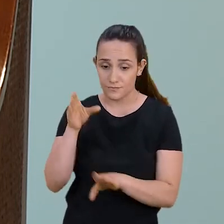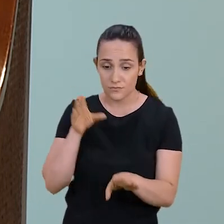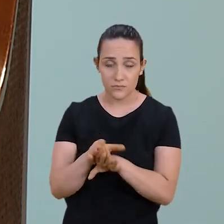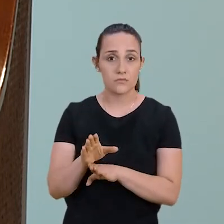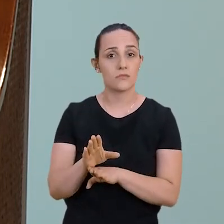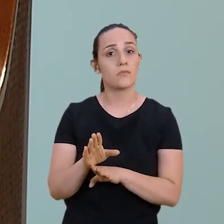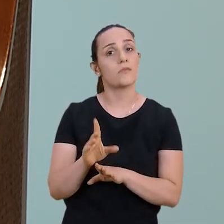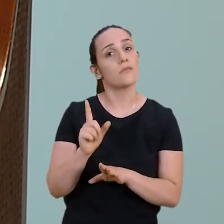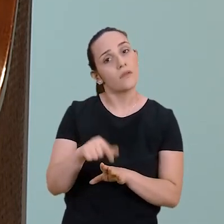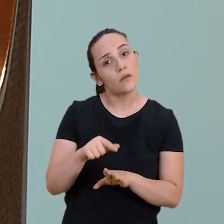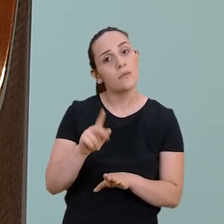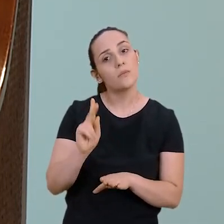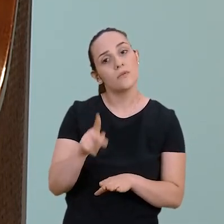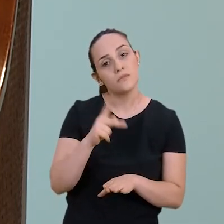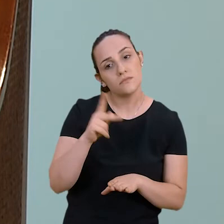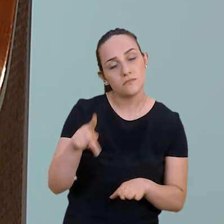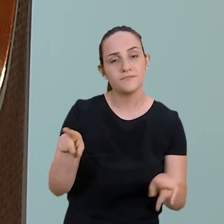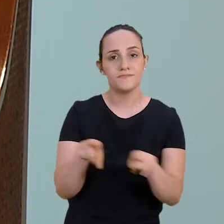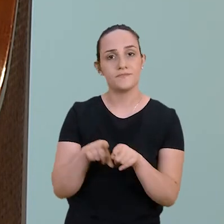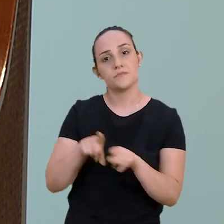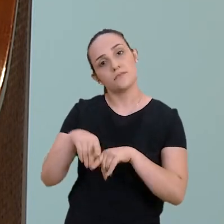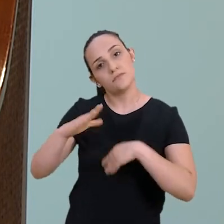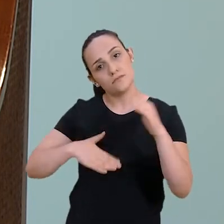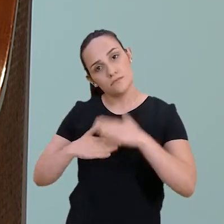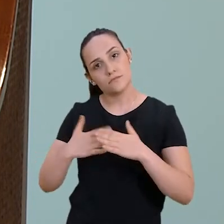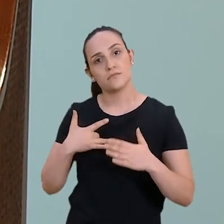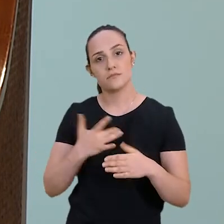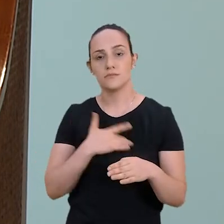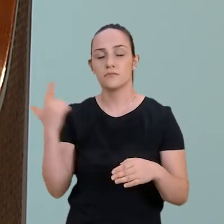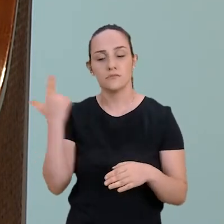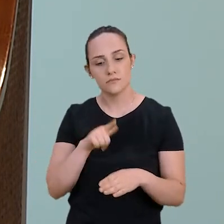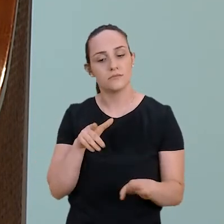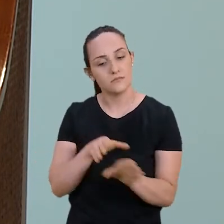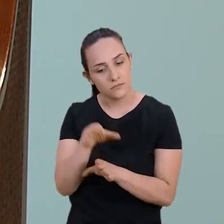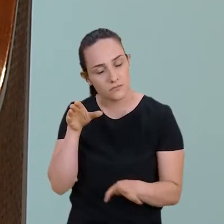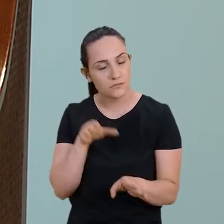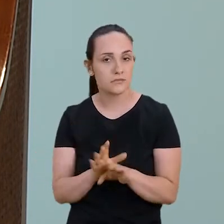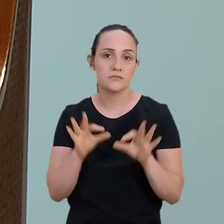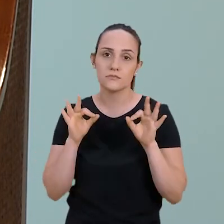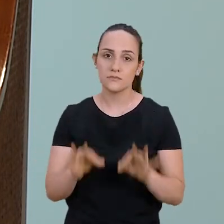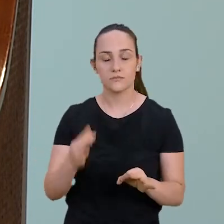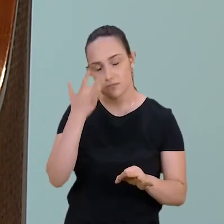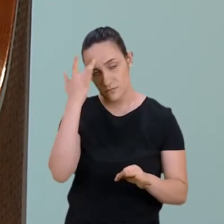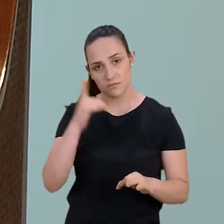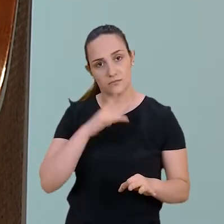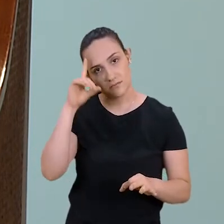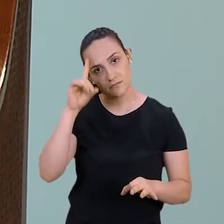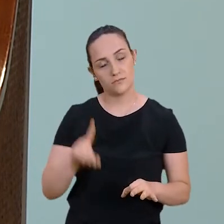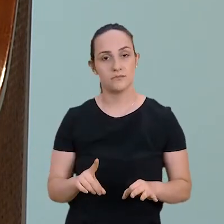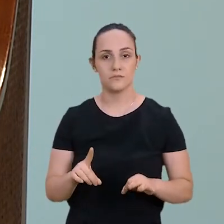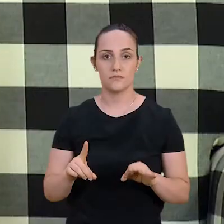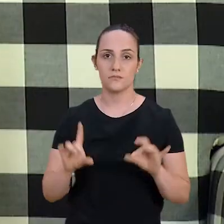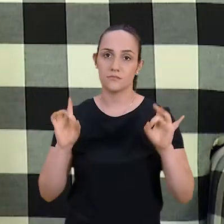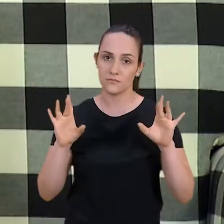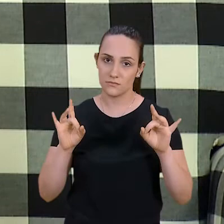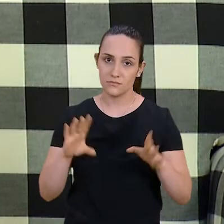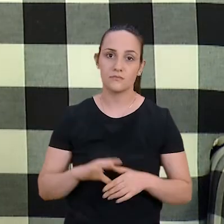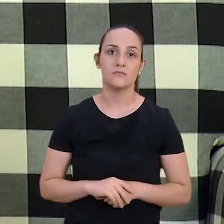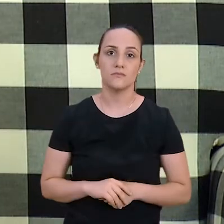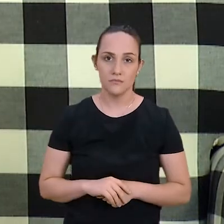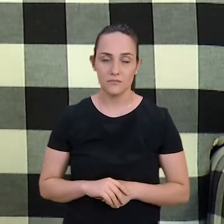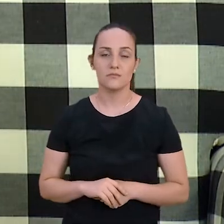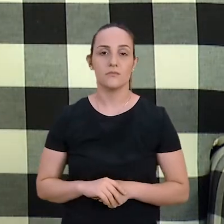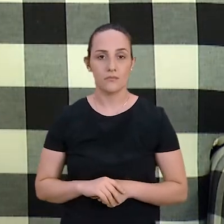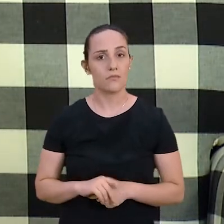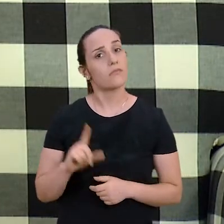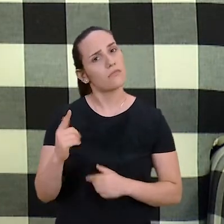para os professores, para os profissionais de saúde, para lidar com pessoas com deficiência e com doenças raras. Porque existe toda uma rede que pode apoiar